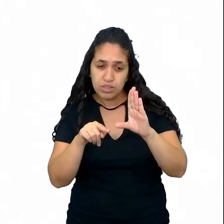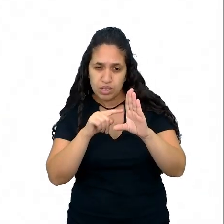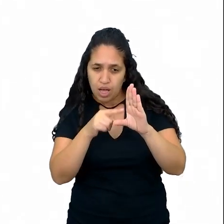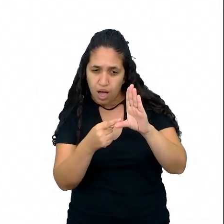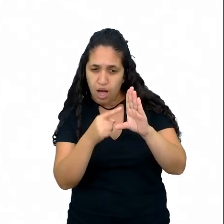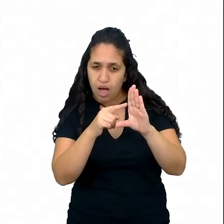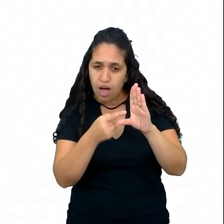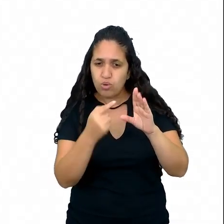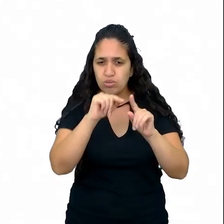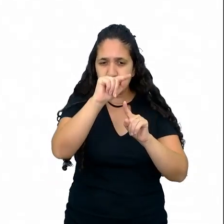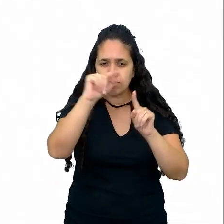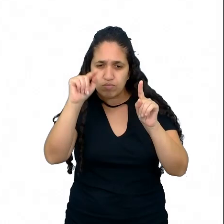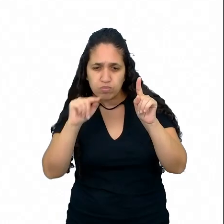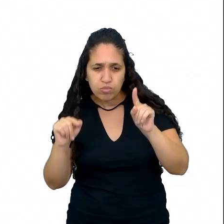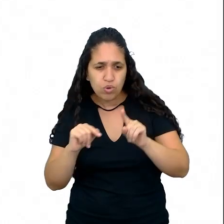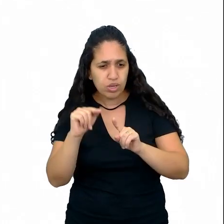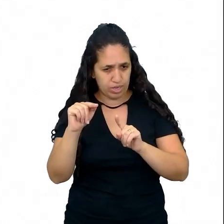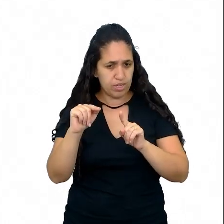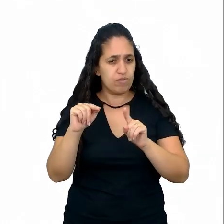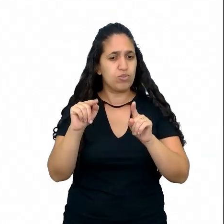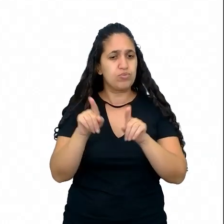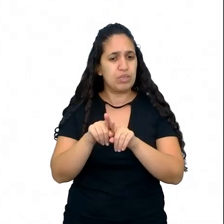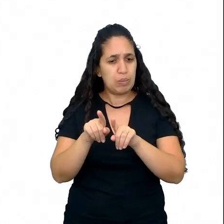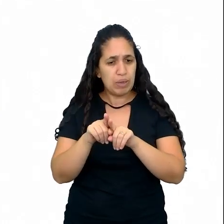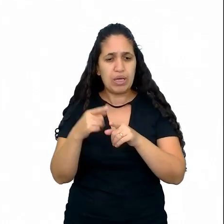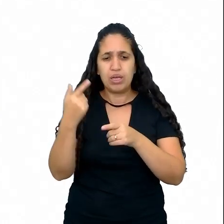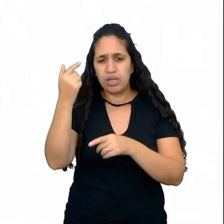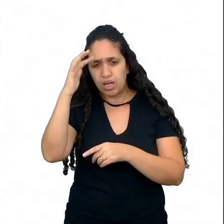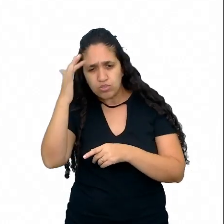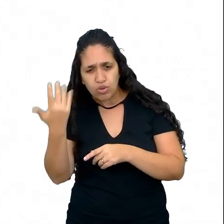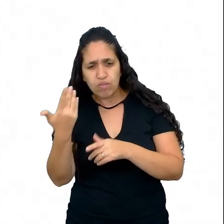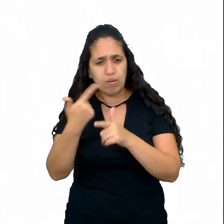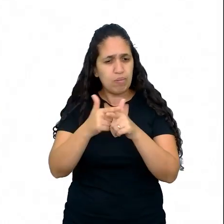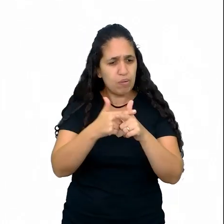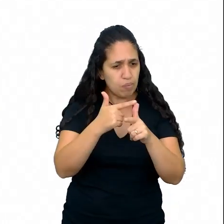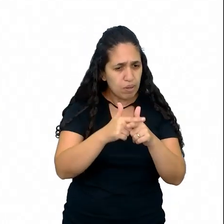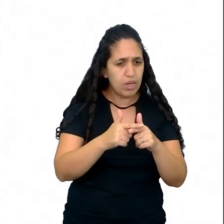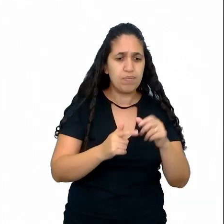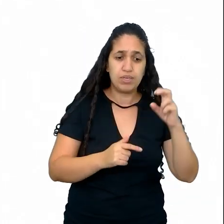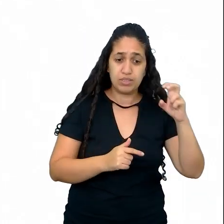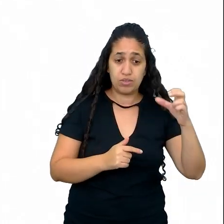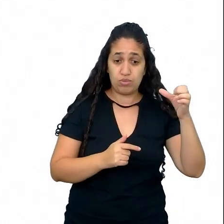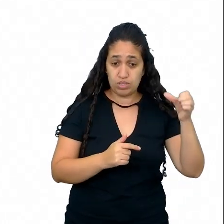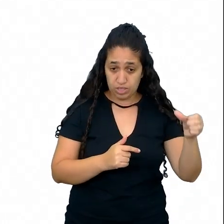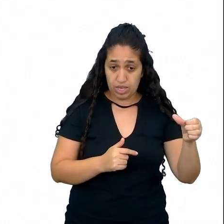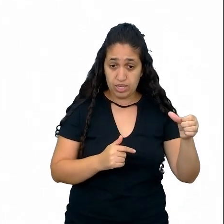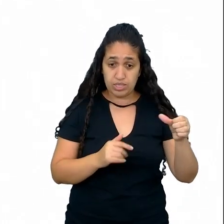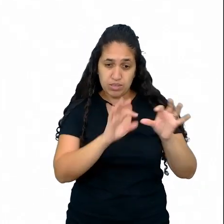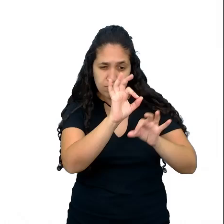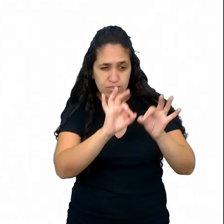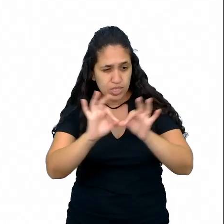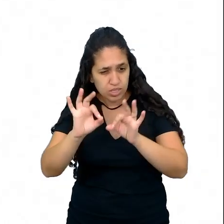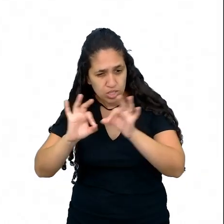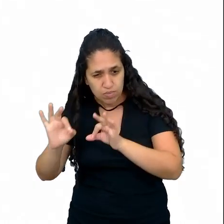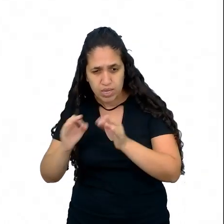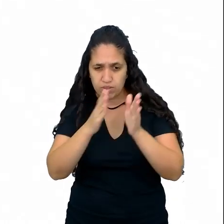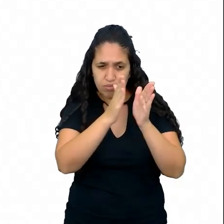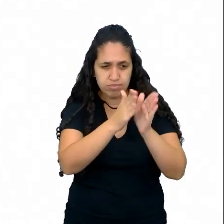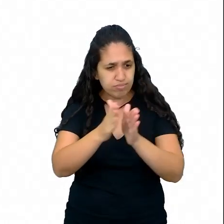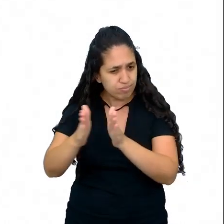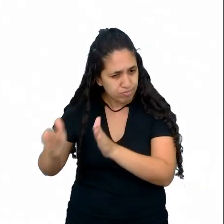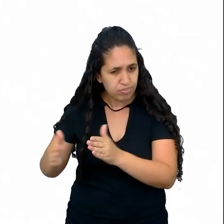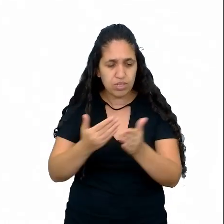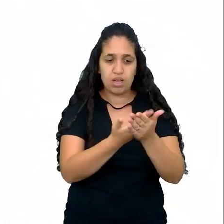de problemas. Quinta e sexta aula, generalizar o procedimento e estabelecer padrões. Na sétima e oitava aula, nós vamos falar sobre os polígonos para